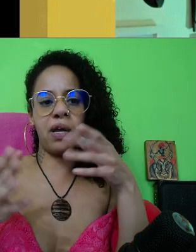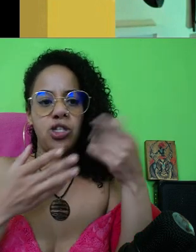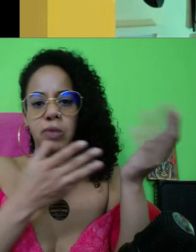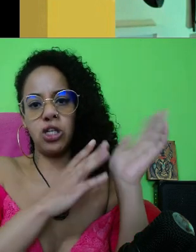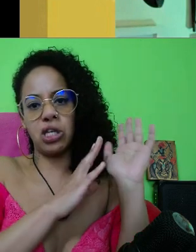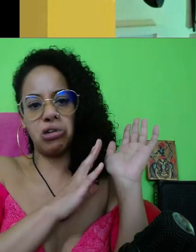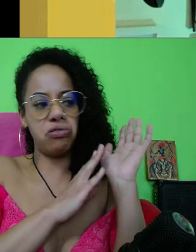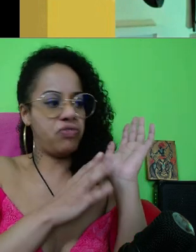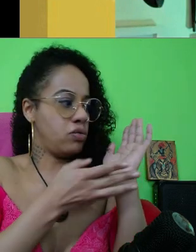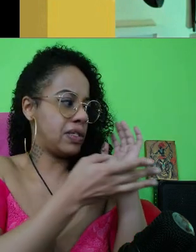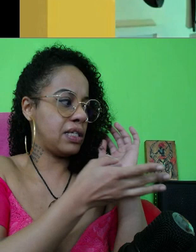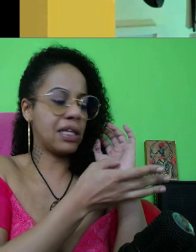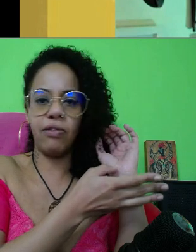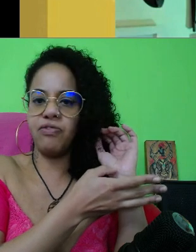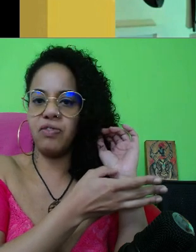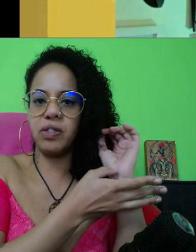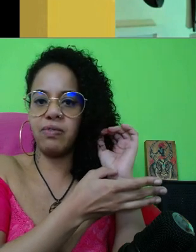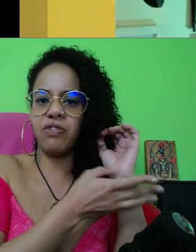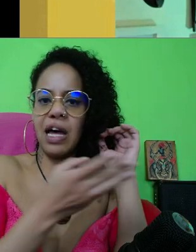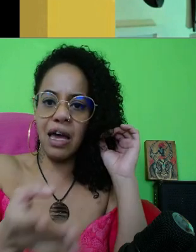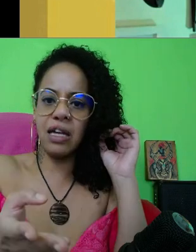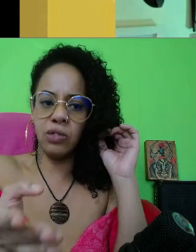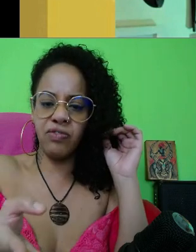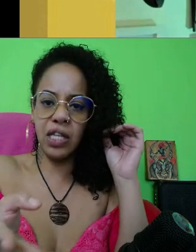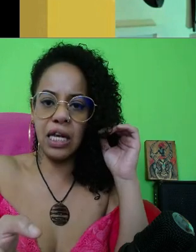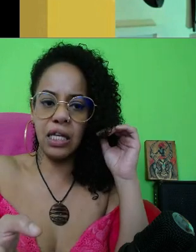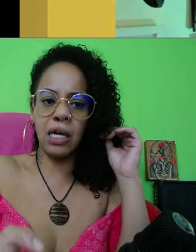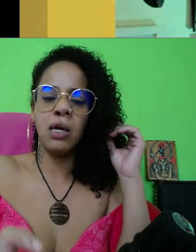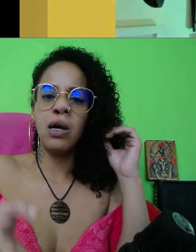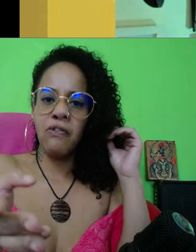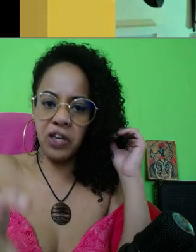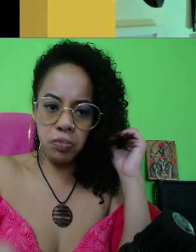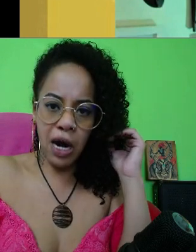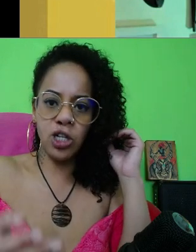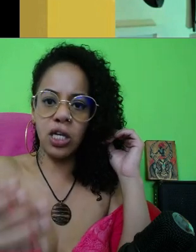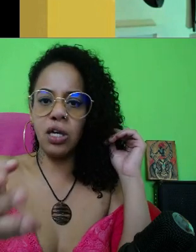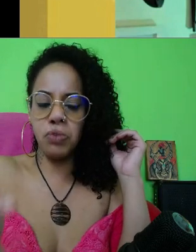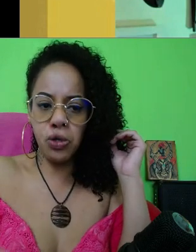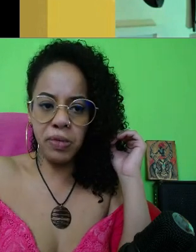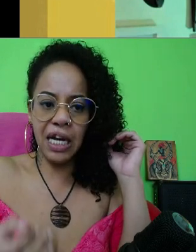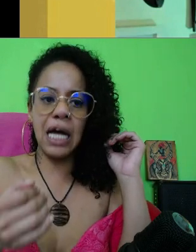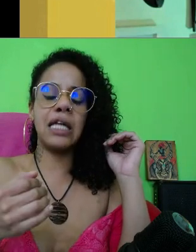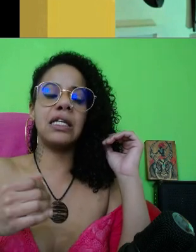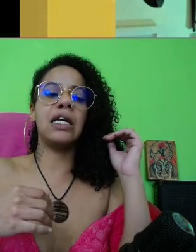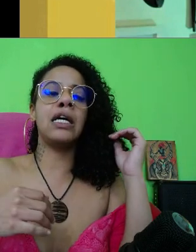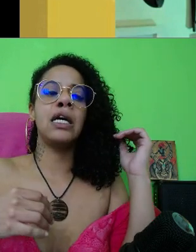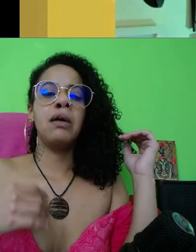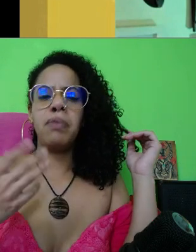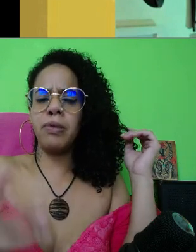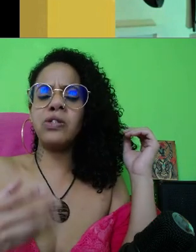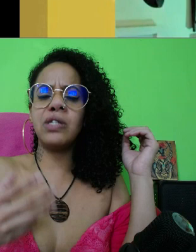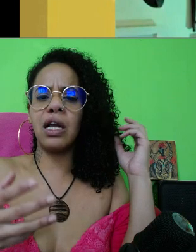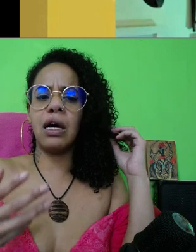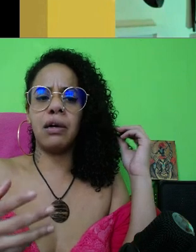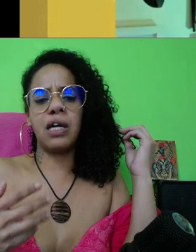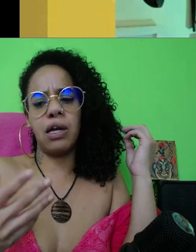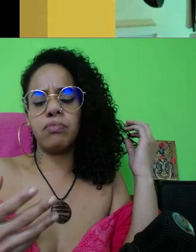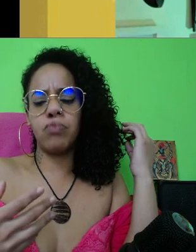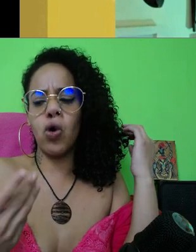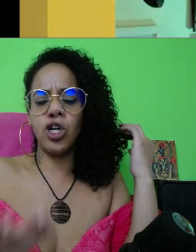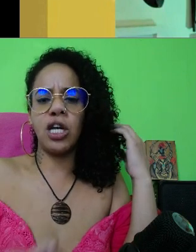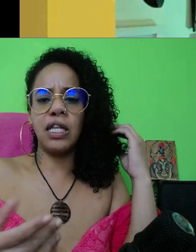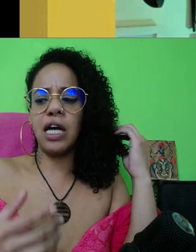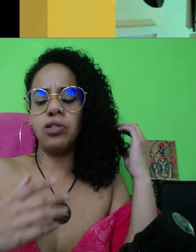aparentemente Ainda não vi não sei se até o fim você vai falar é Inclusive a Talita fez parte aqui muito obrigada né pelo menos aquela